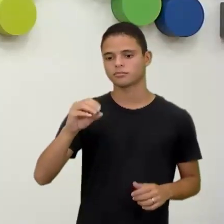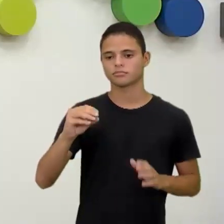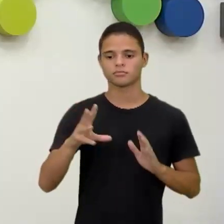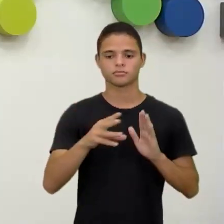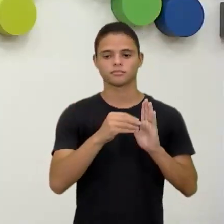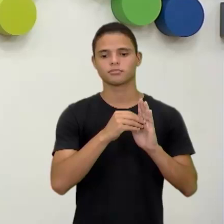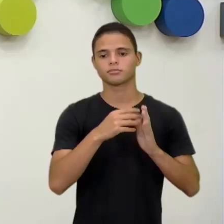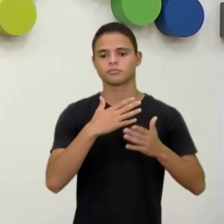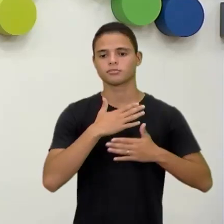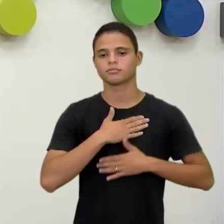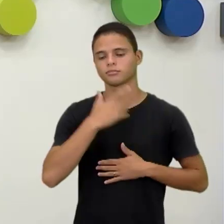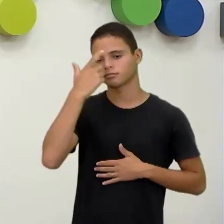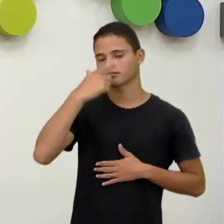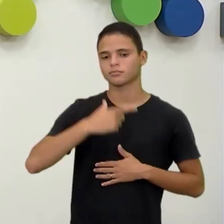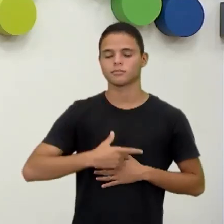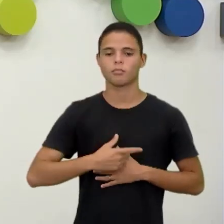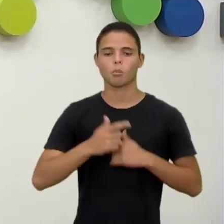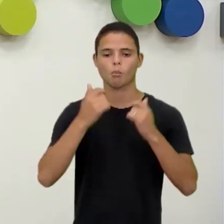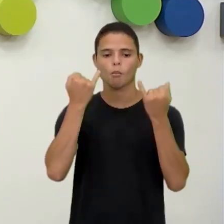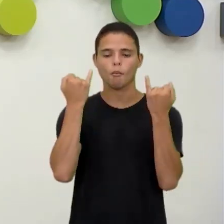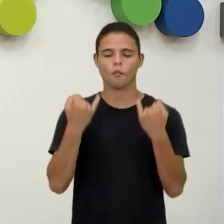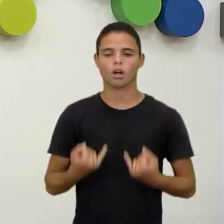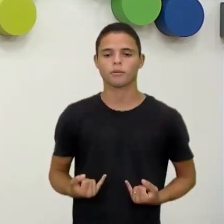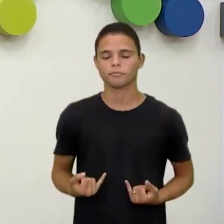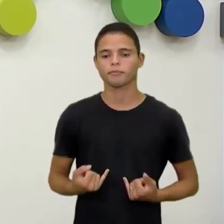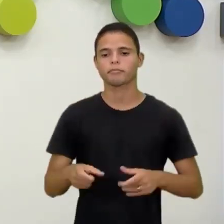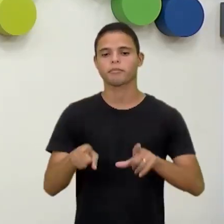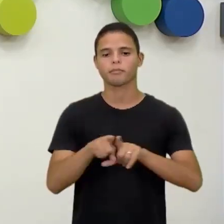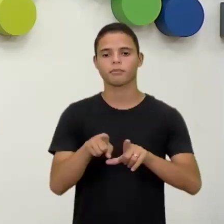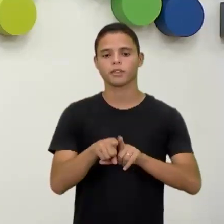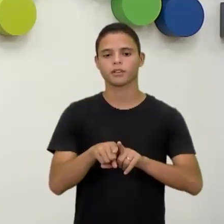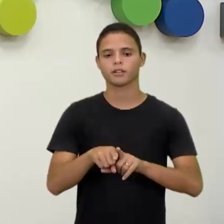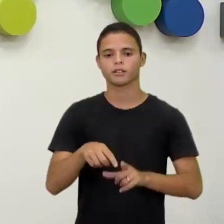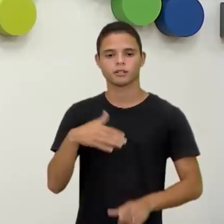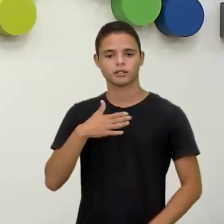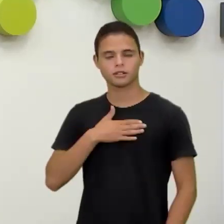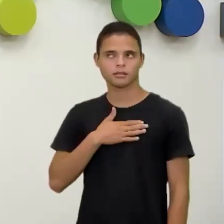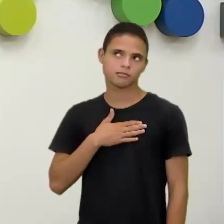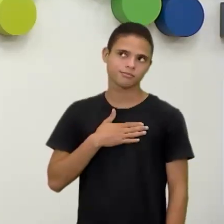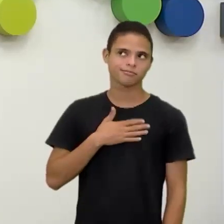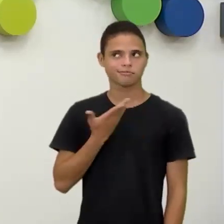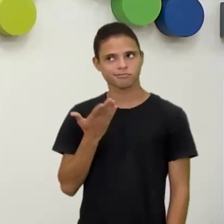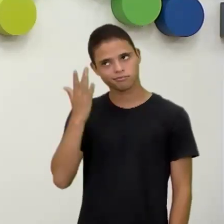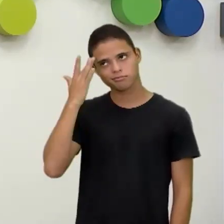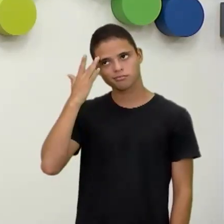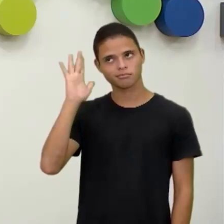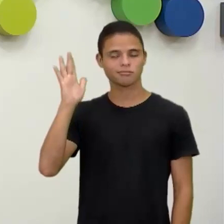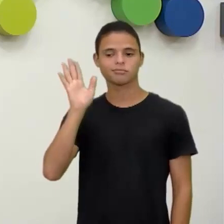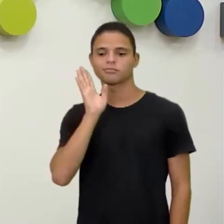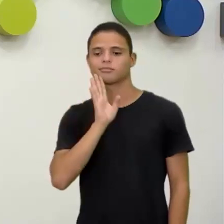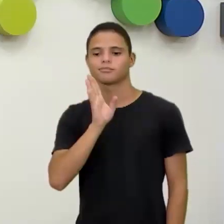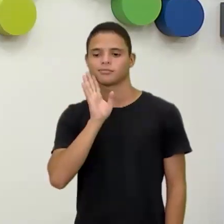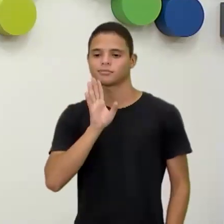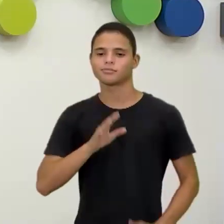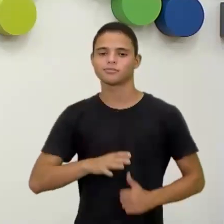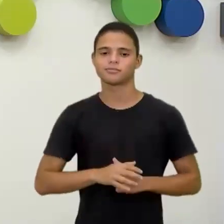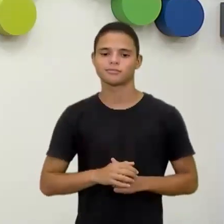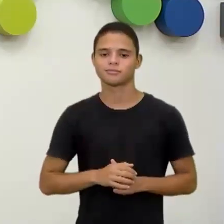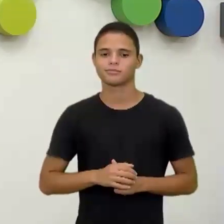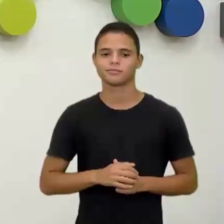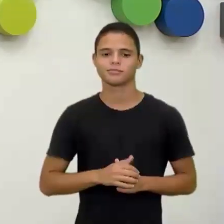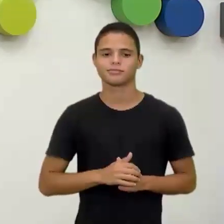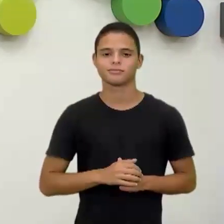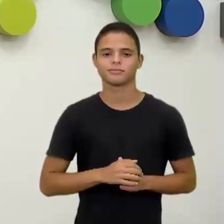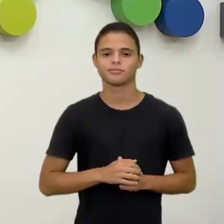colocou, sou magro, personalidade, acho que sou gente boa. Acho que sou gente boa. Acho que é isso. Acho que é isso. Define a gente